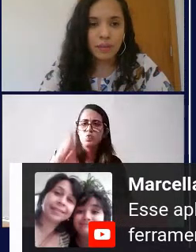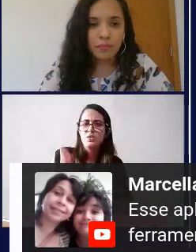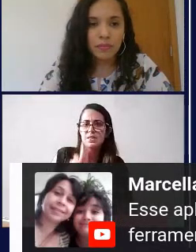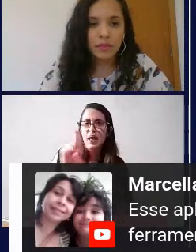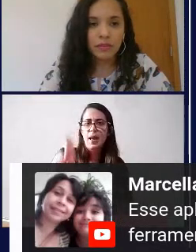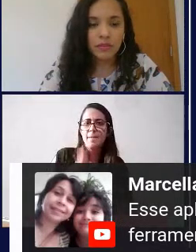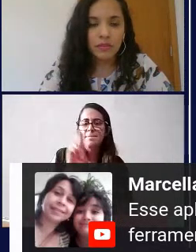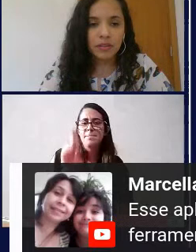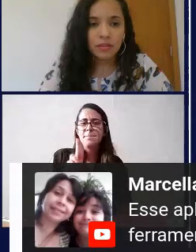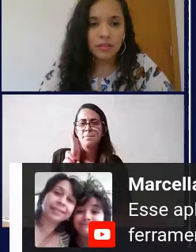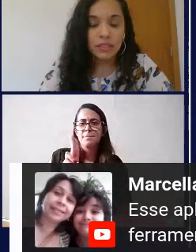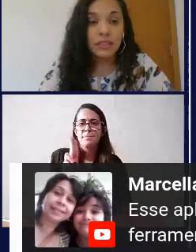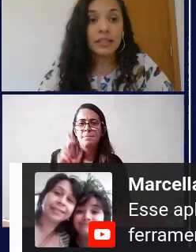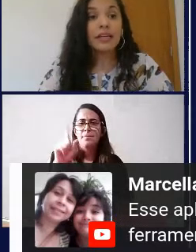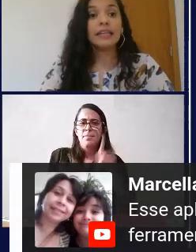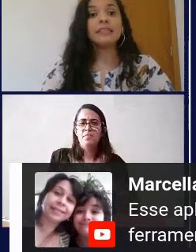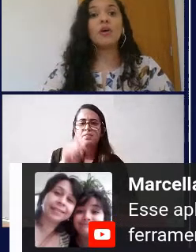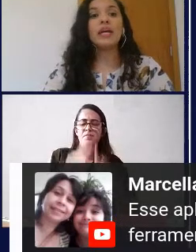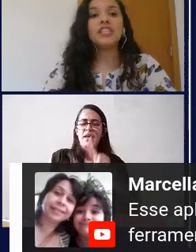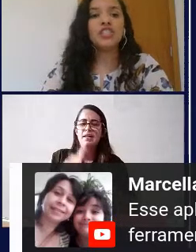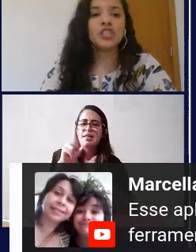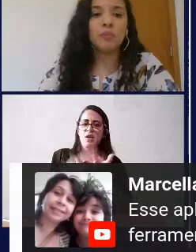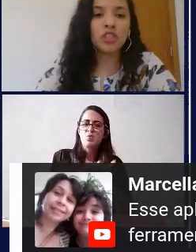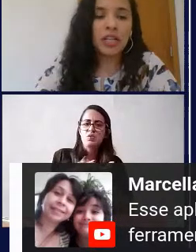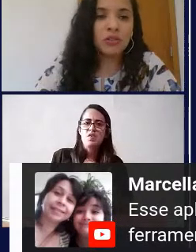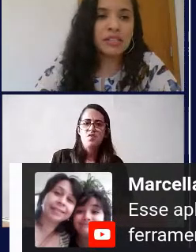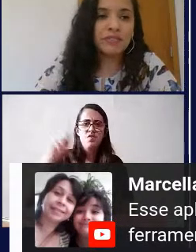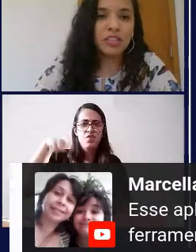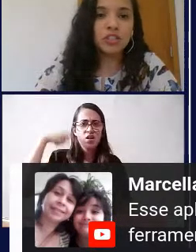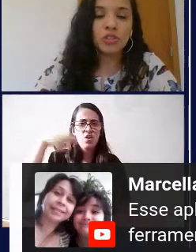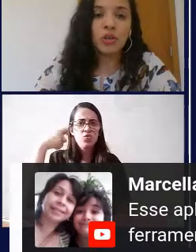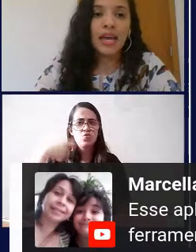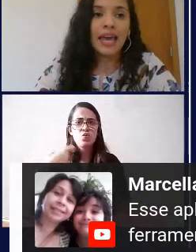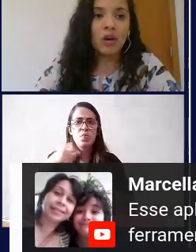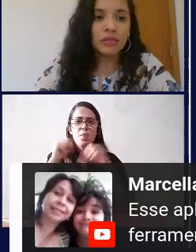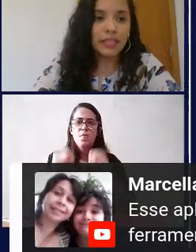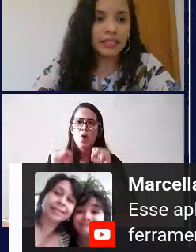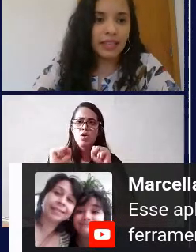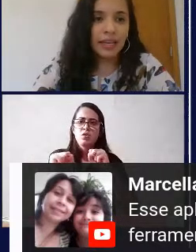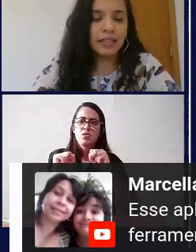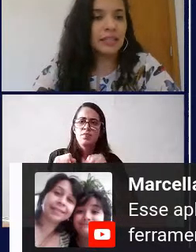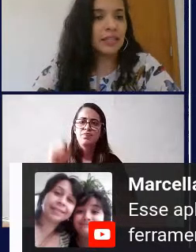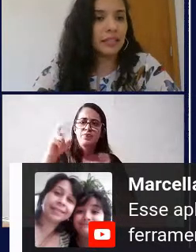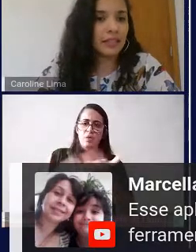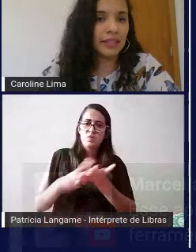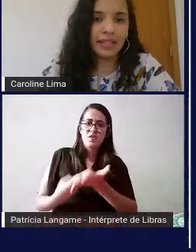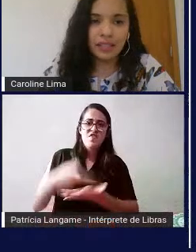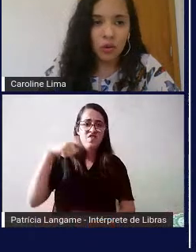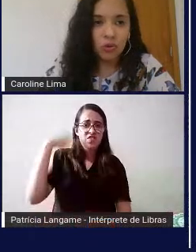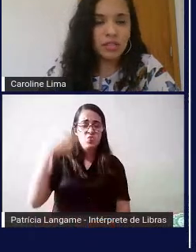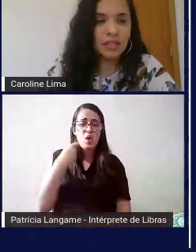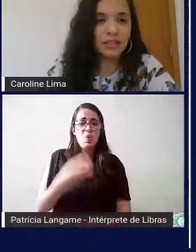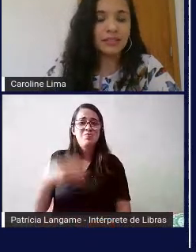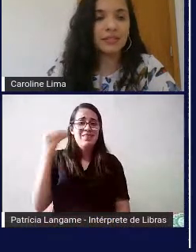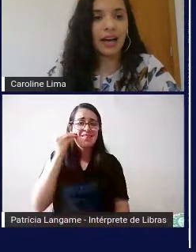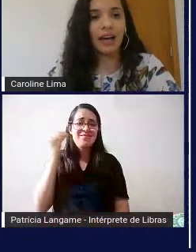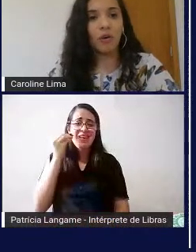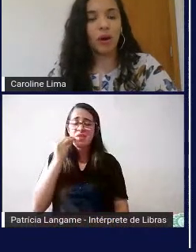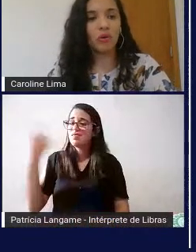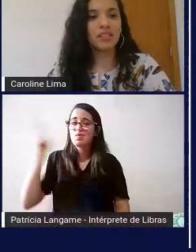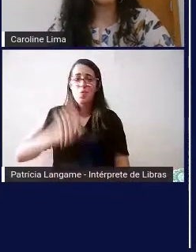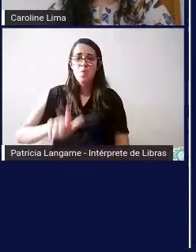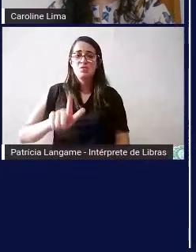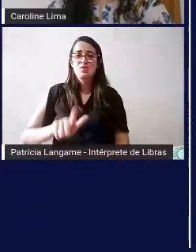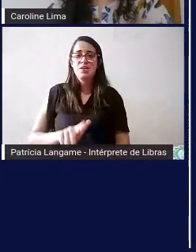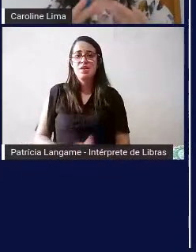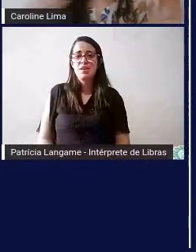usar como ferramenta pra traduzir vídeos então ele diz que pode traduzir vídeos eu tentei e ainda não consegui tá